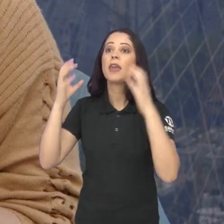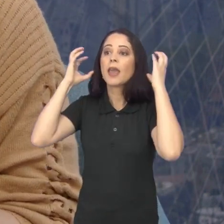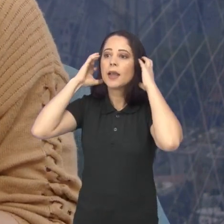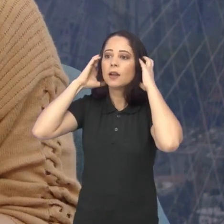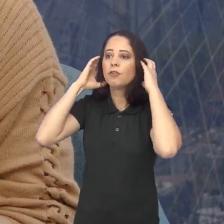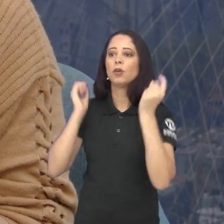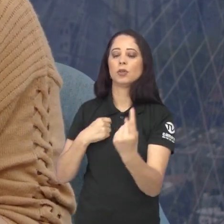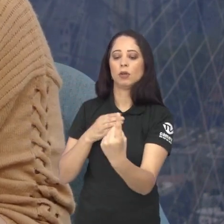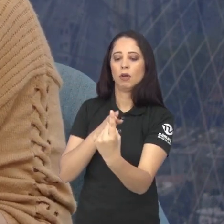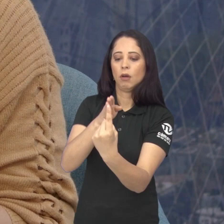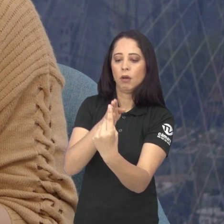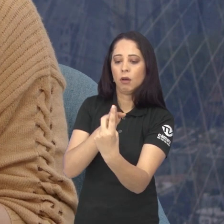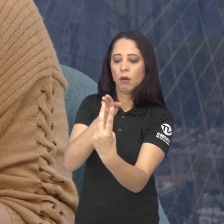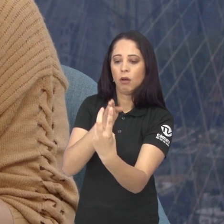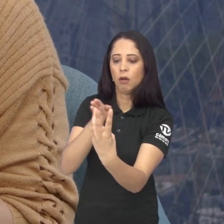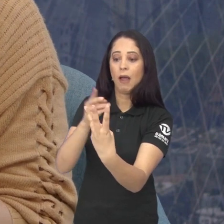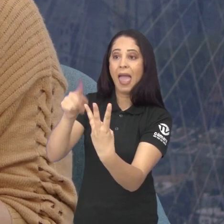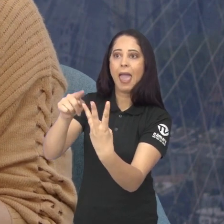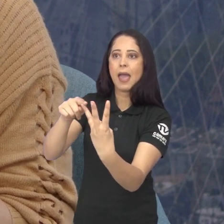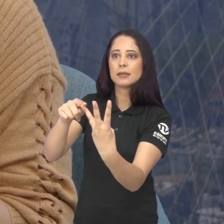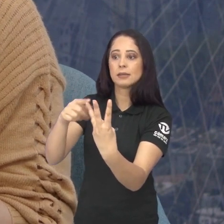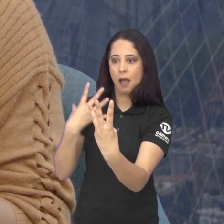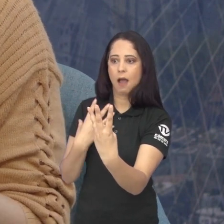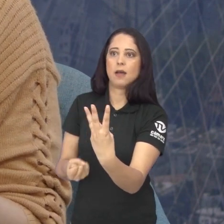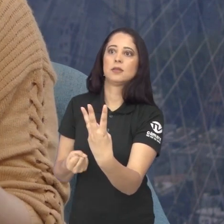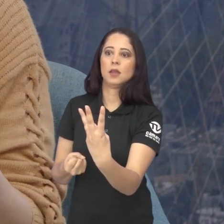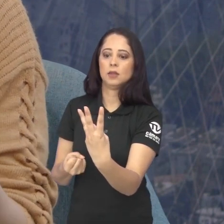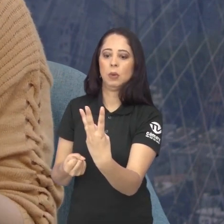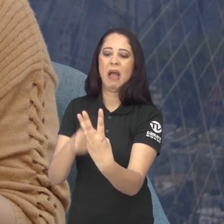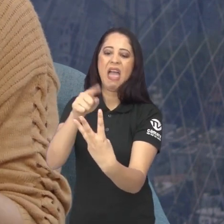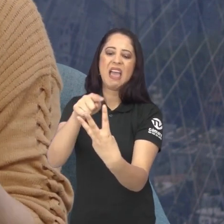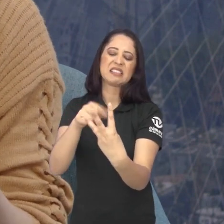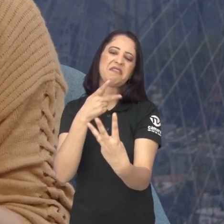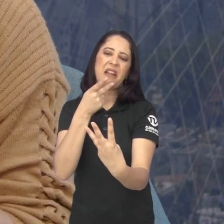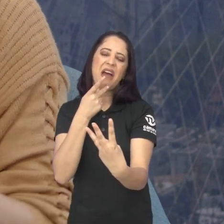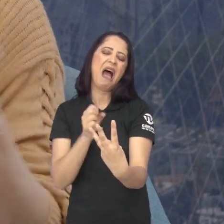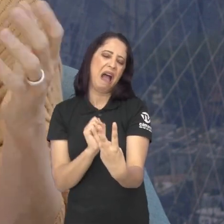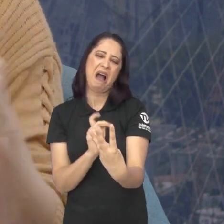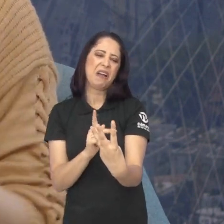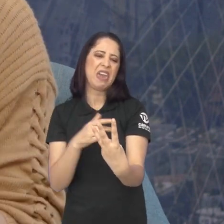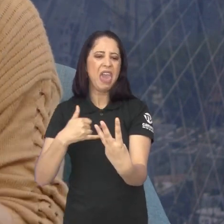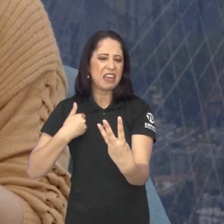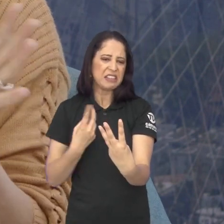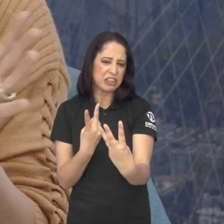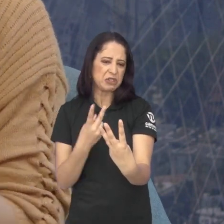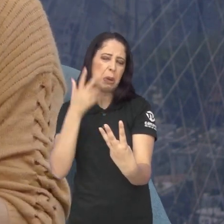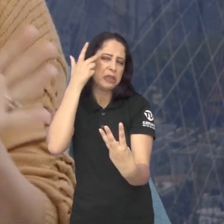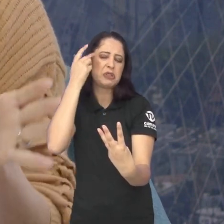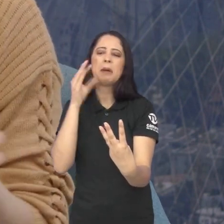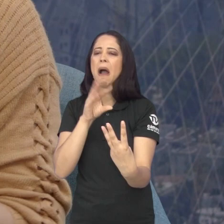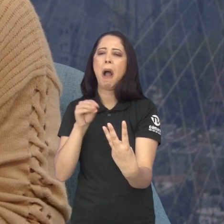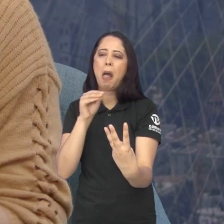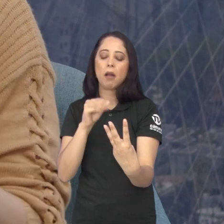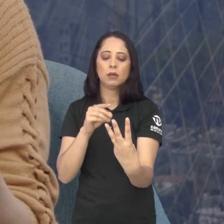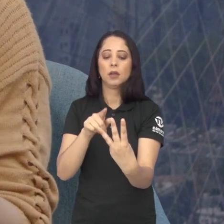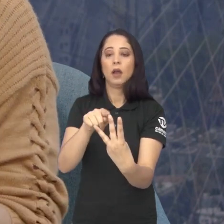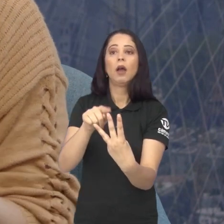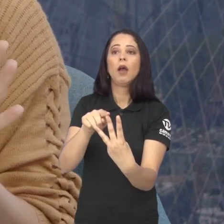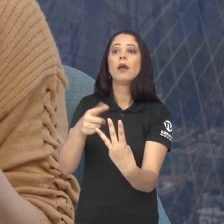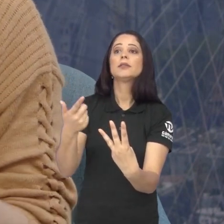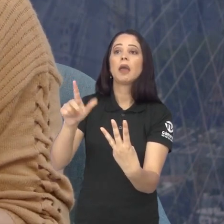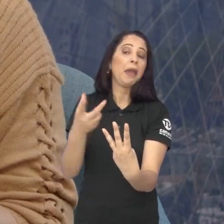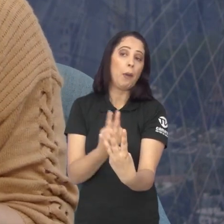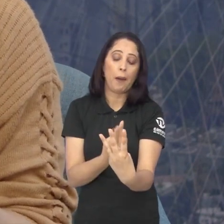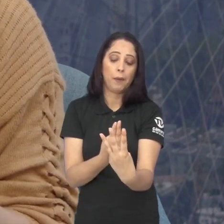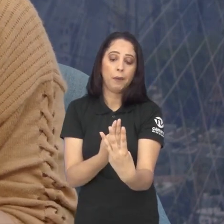por 3 fonos até ter uma fono que me escutasse. A primeira fono, não, tudo bem, 2 anos, ainda não fala, é o tempo dele. A segunda